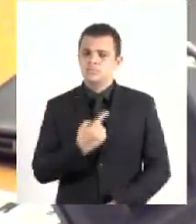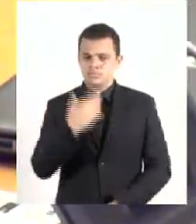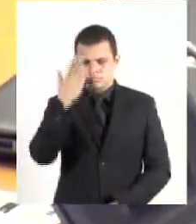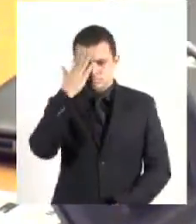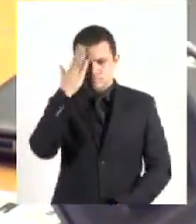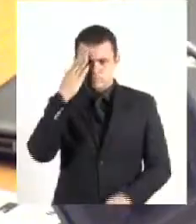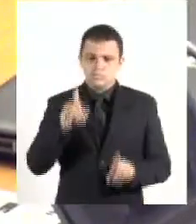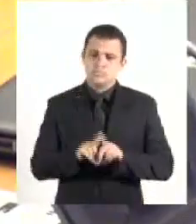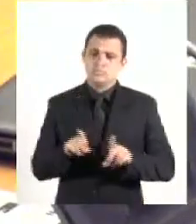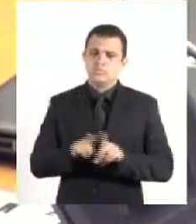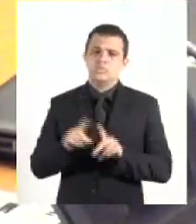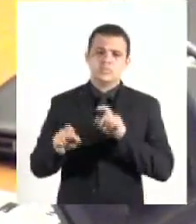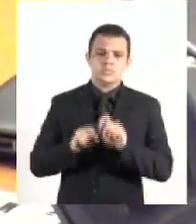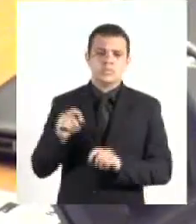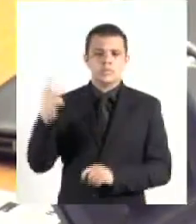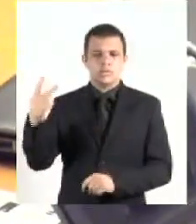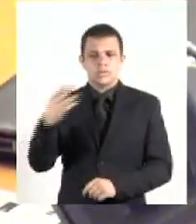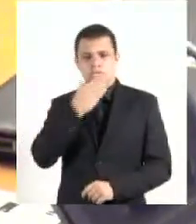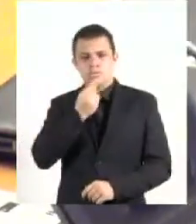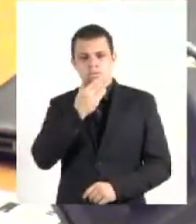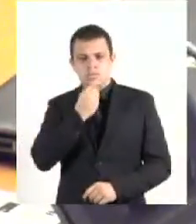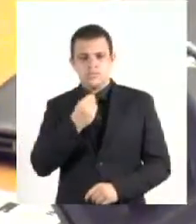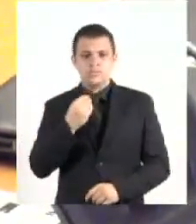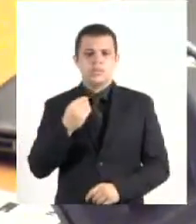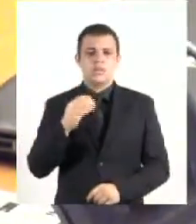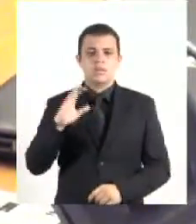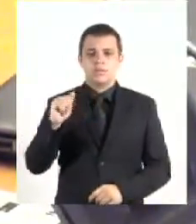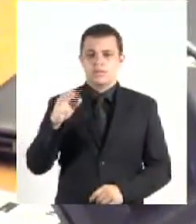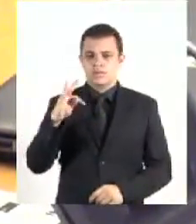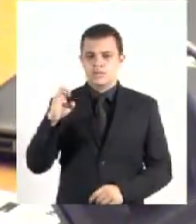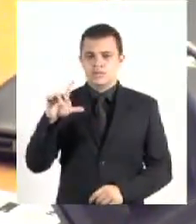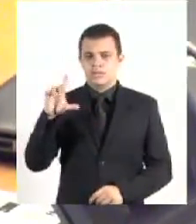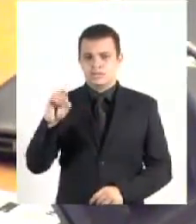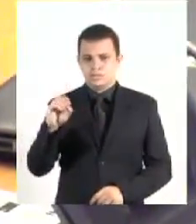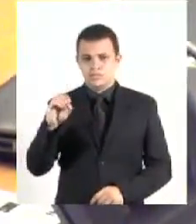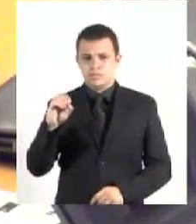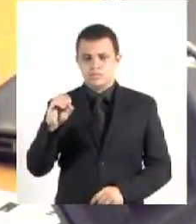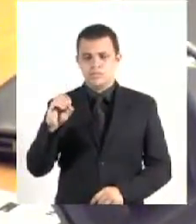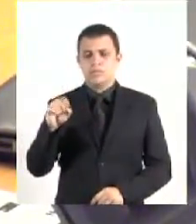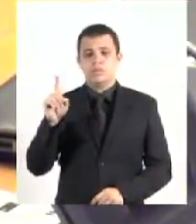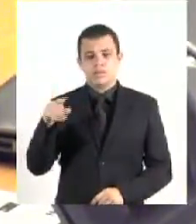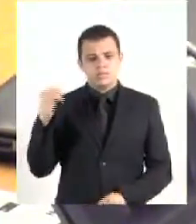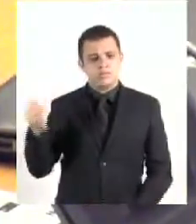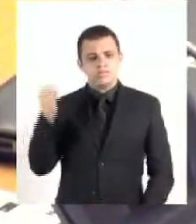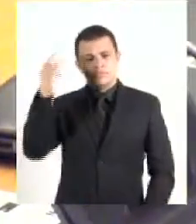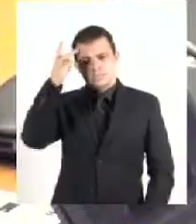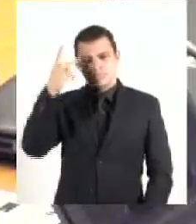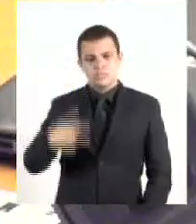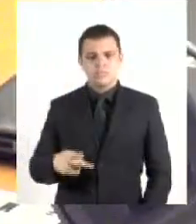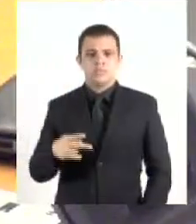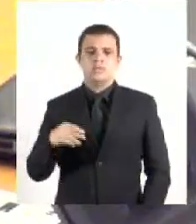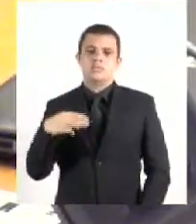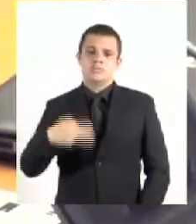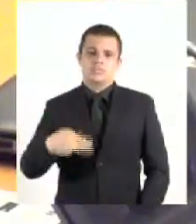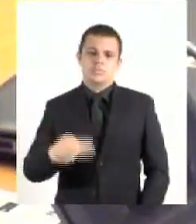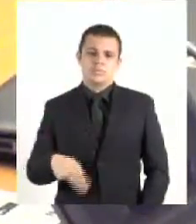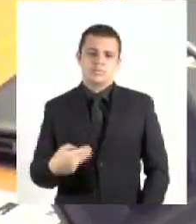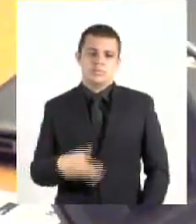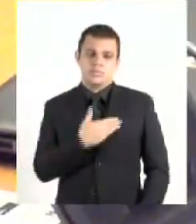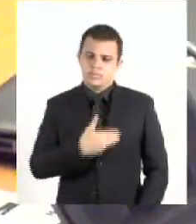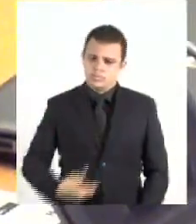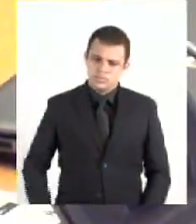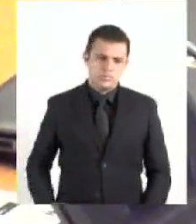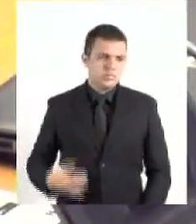que o ex-governador Castelo, de fato, é um político marcante na história do Maranhão. fez um governo realizador,